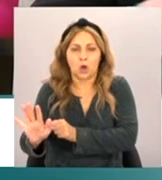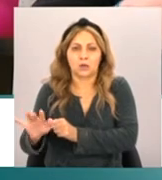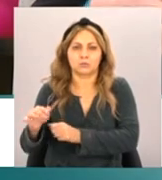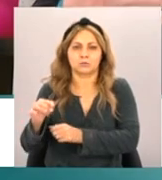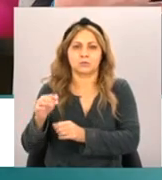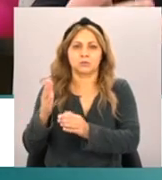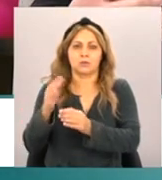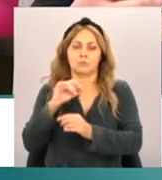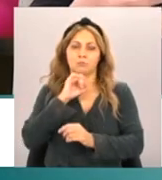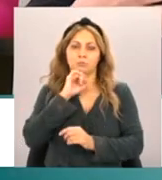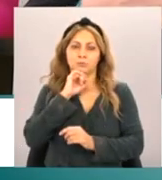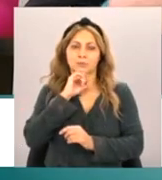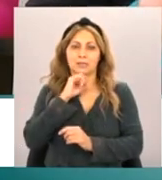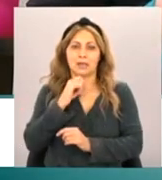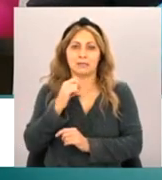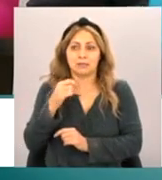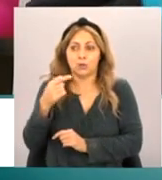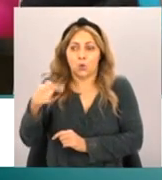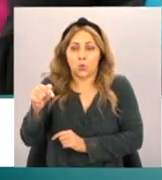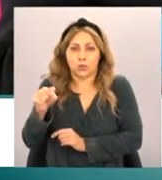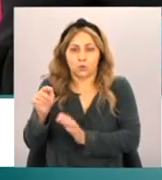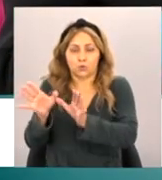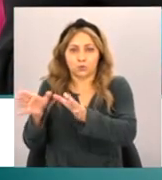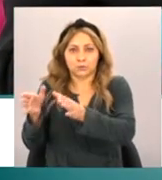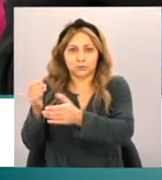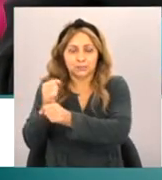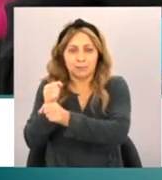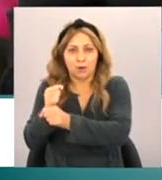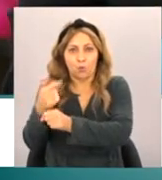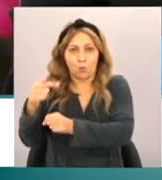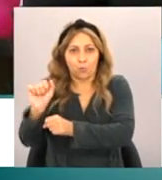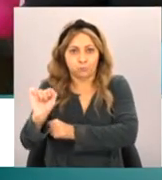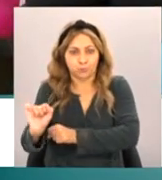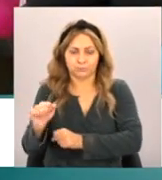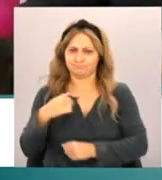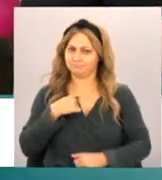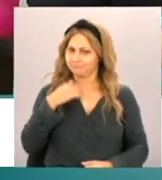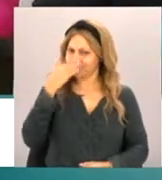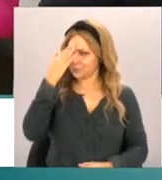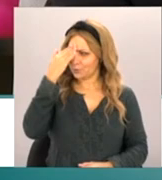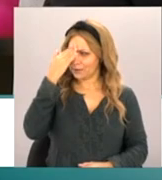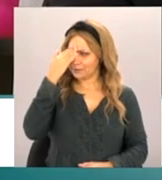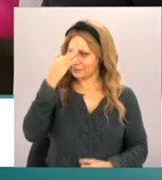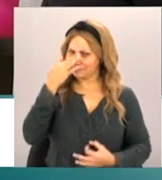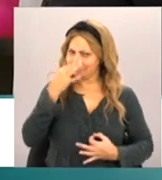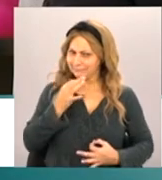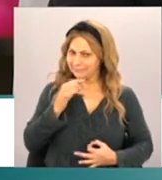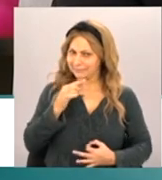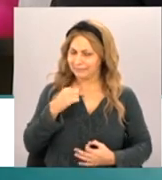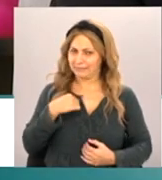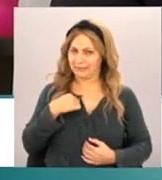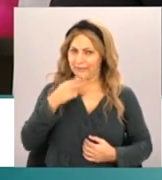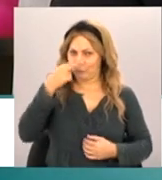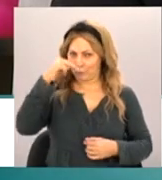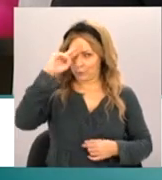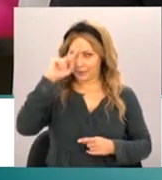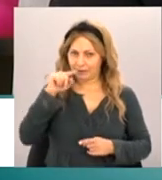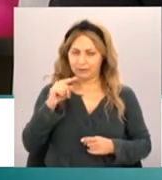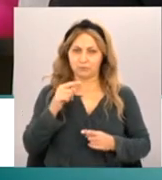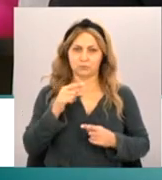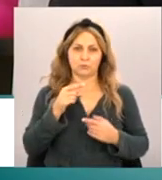estudar exclusividade eu devo dizer que acho que isso é uma enorme armadilha um erro no momento em que o Rui